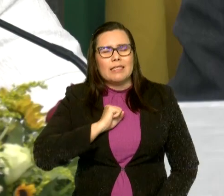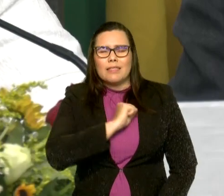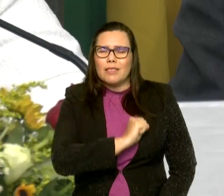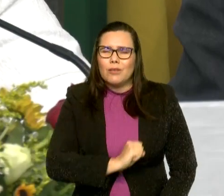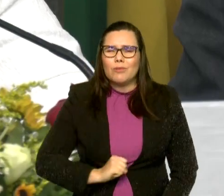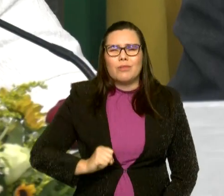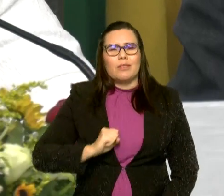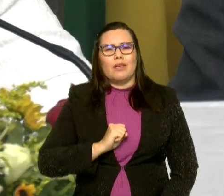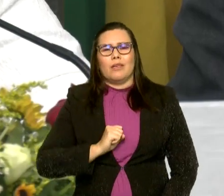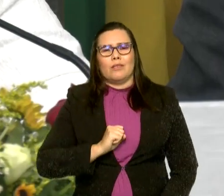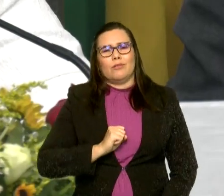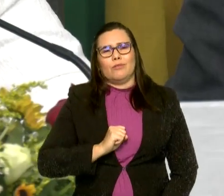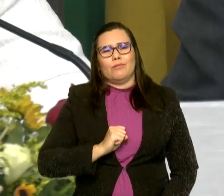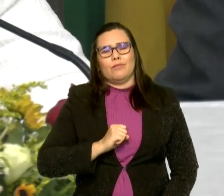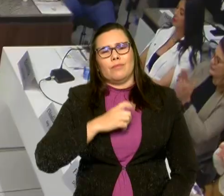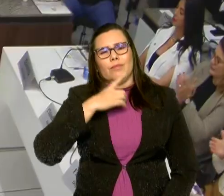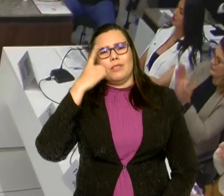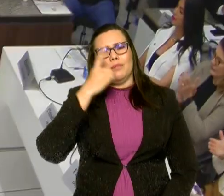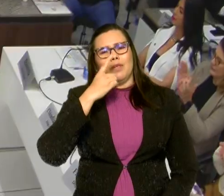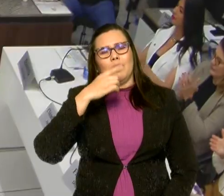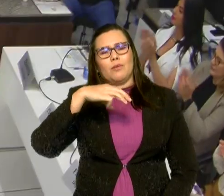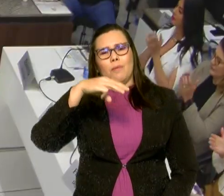Humberto Coutinho.